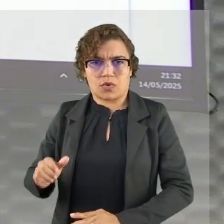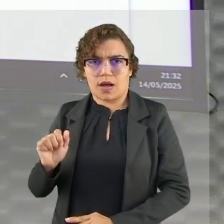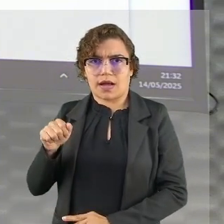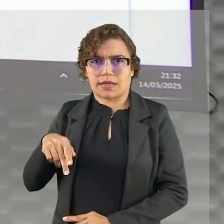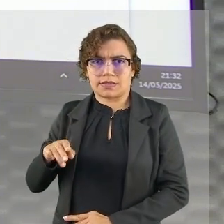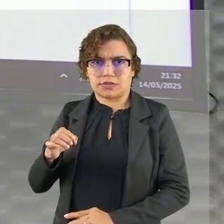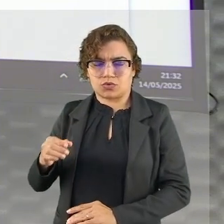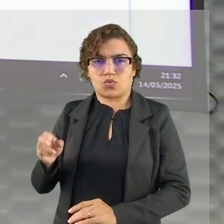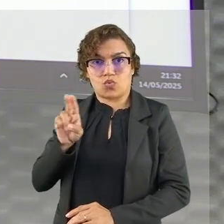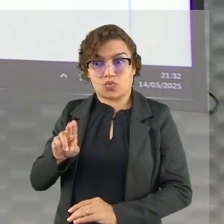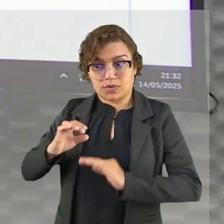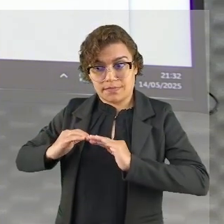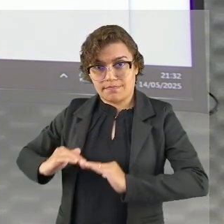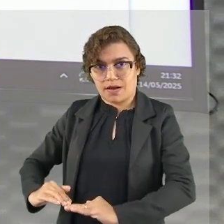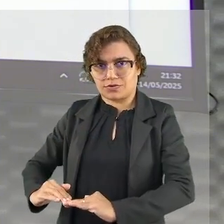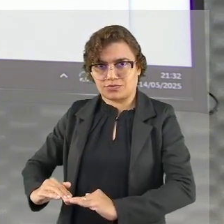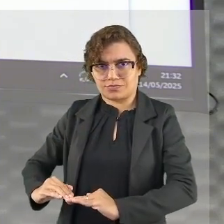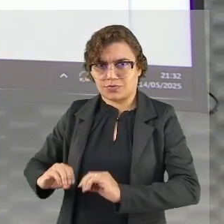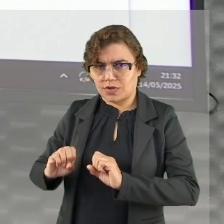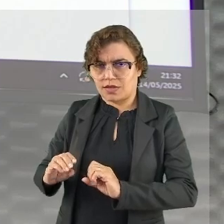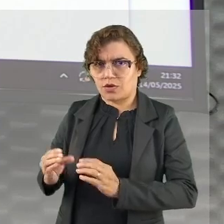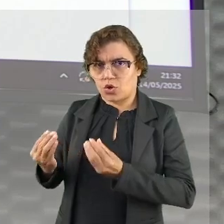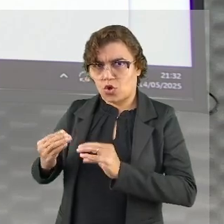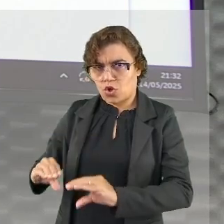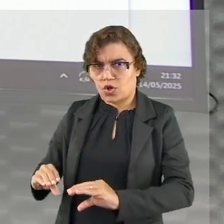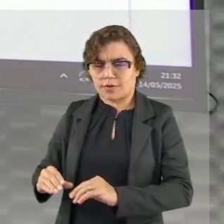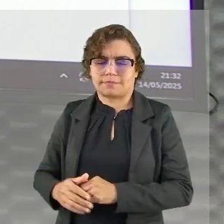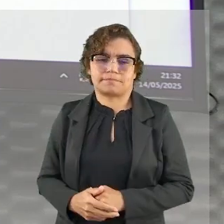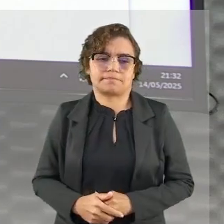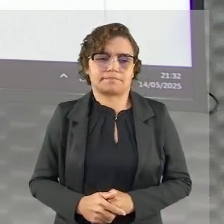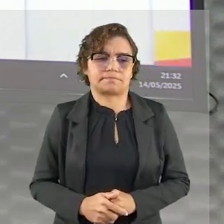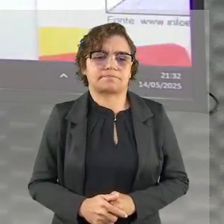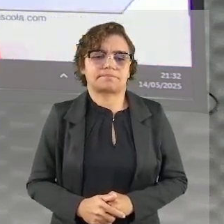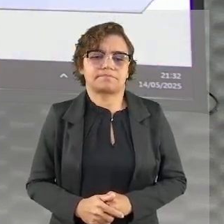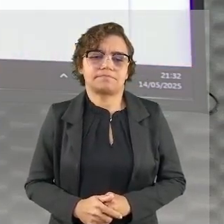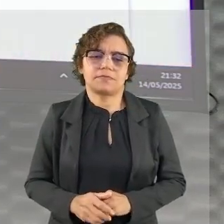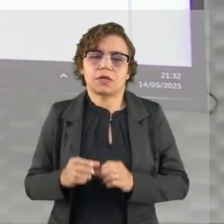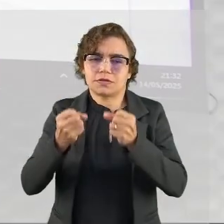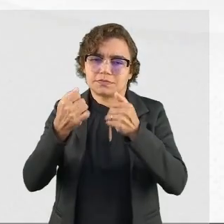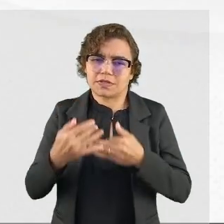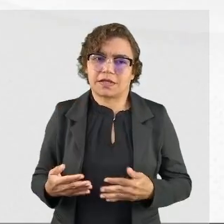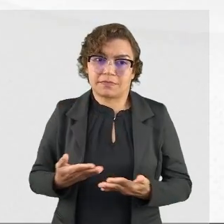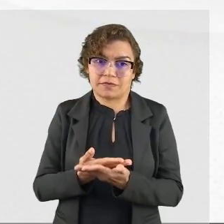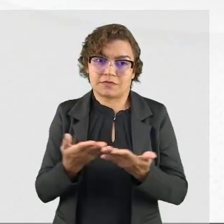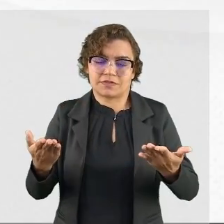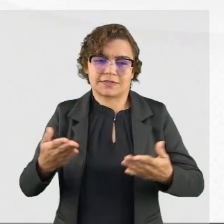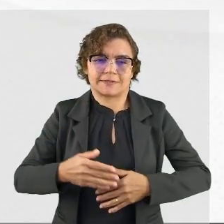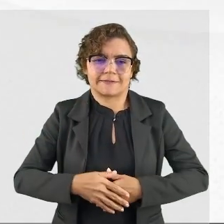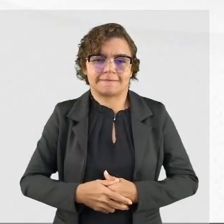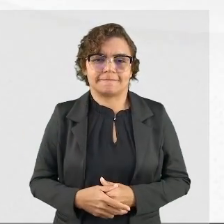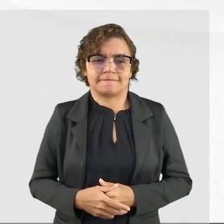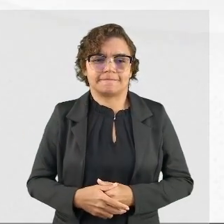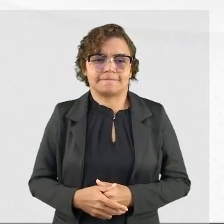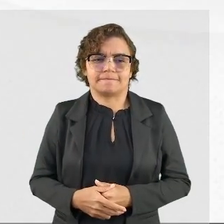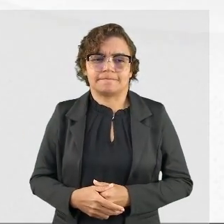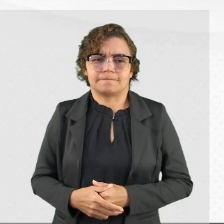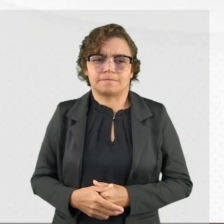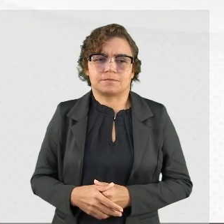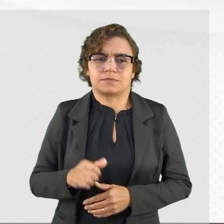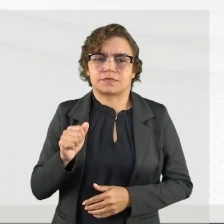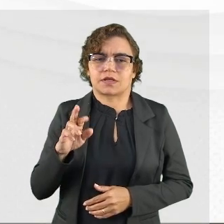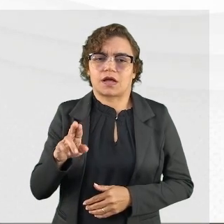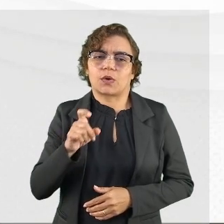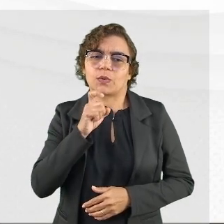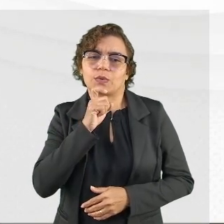aquecedor embaixo. Belezinha? É isso. Está explicado para vocês. Olha só.